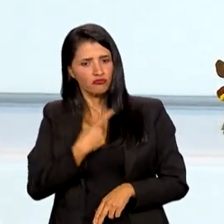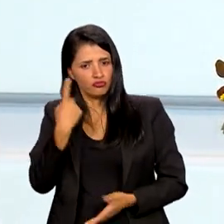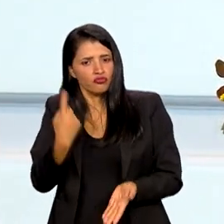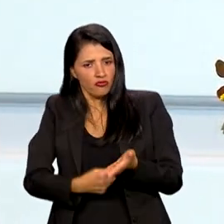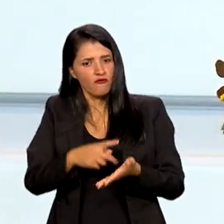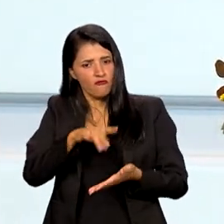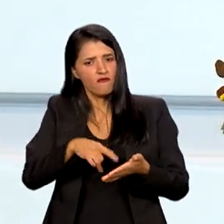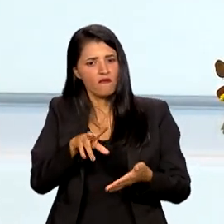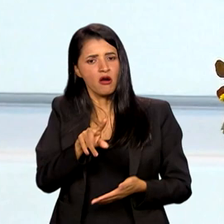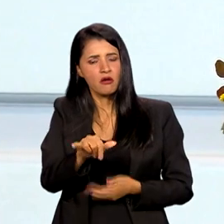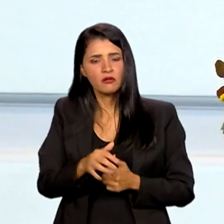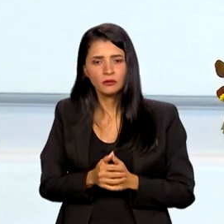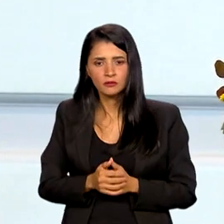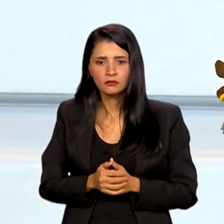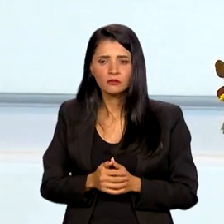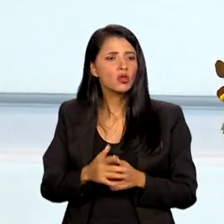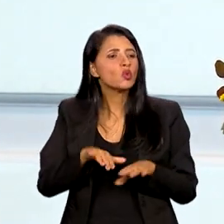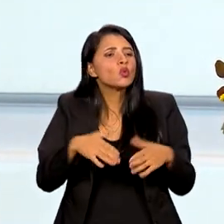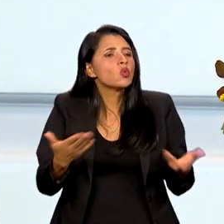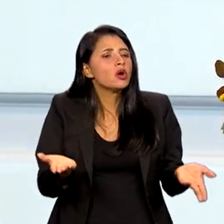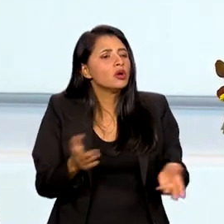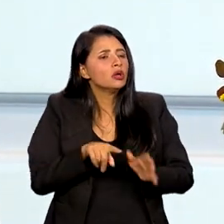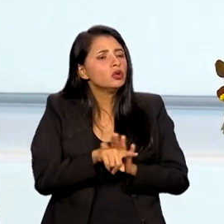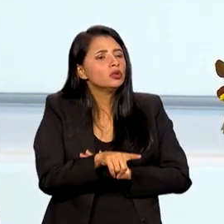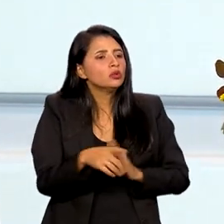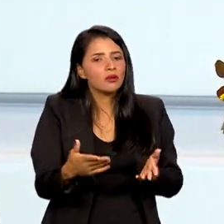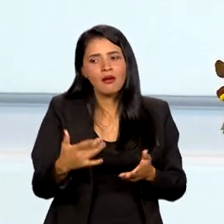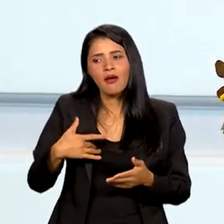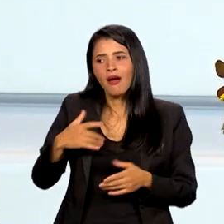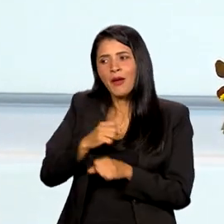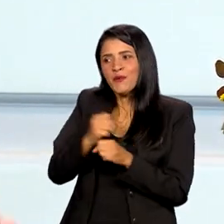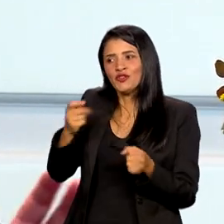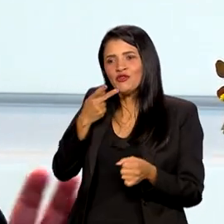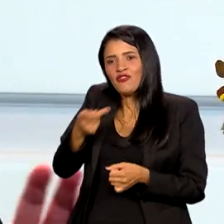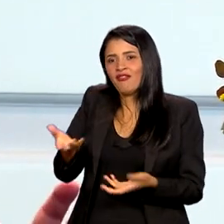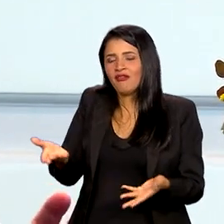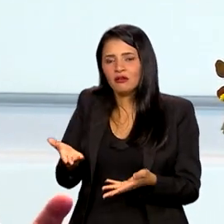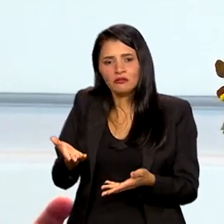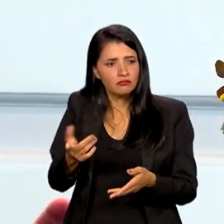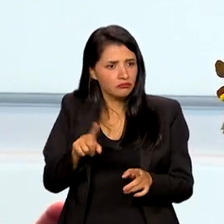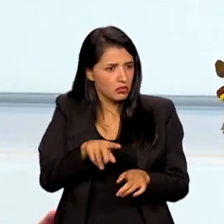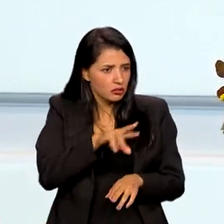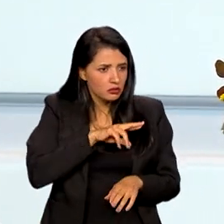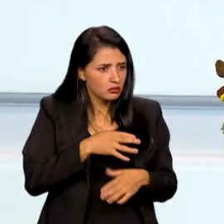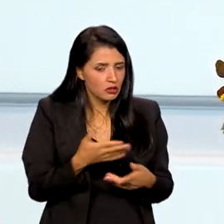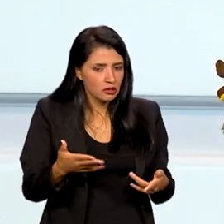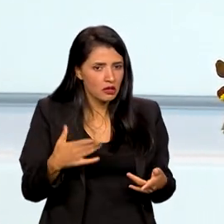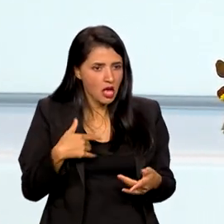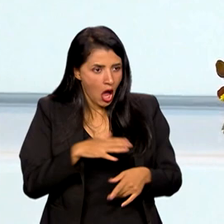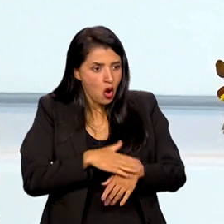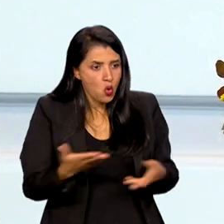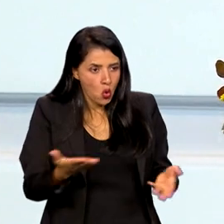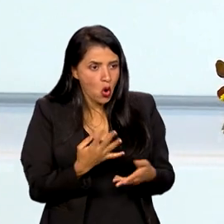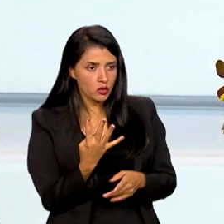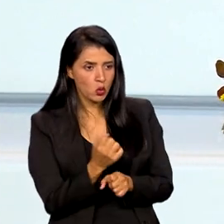expectativa de quando? Não, não é possível falar. Mas ainda nesse mandato. Não, olha, não, não. Nesse mandato?